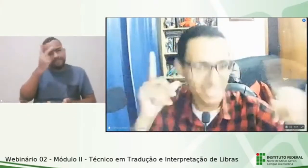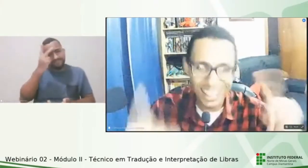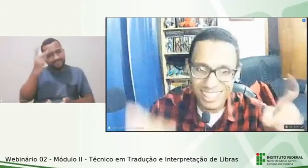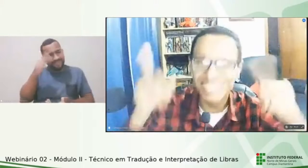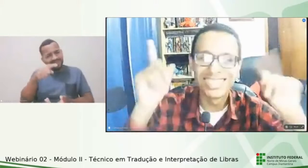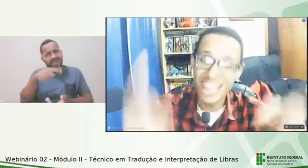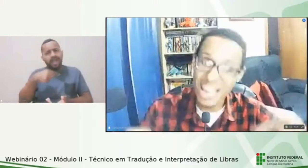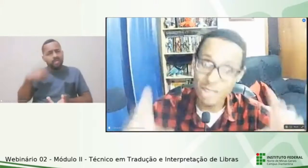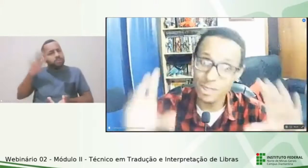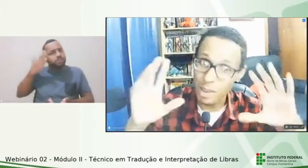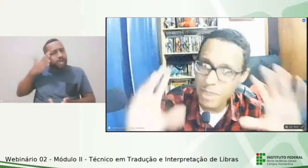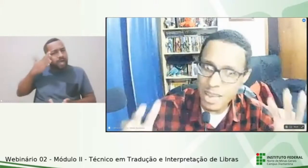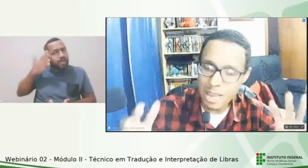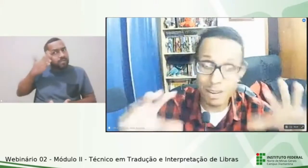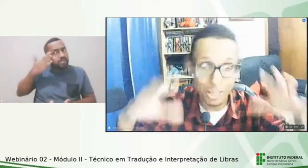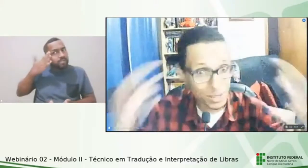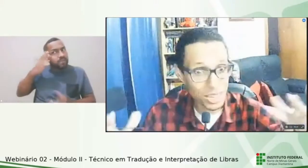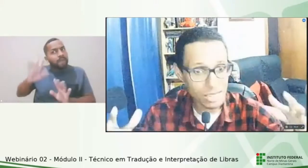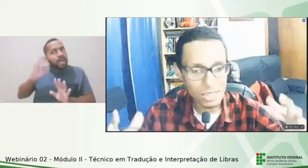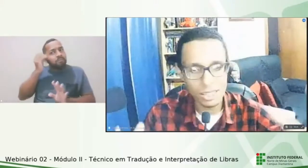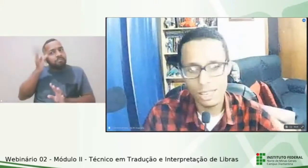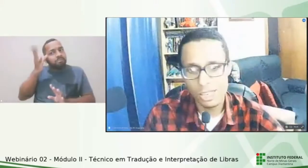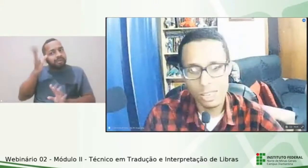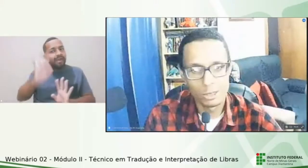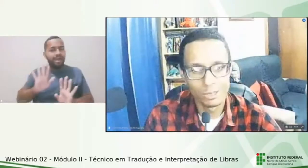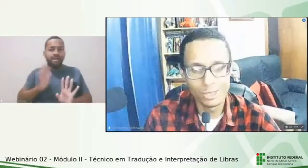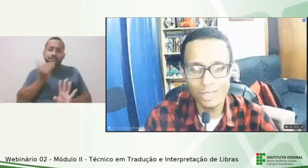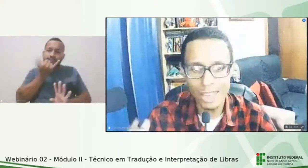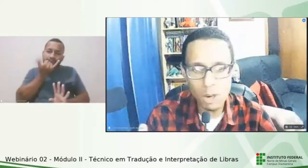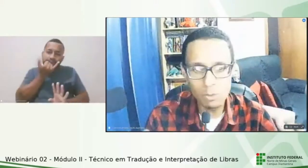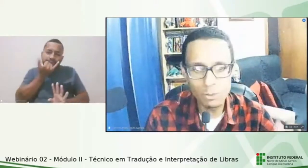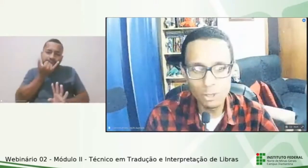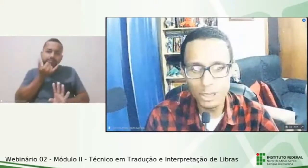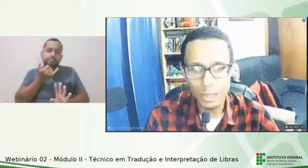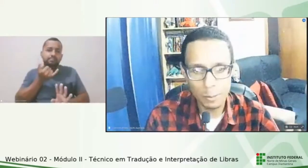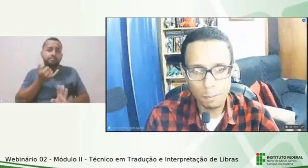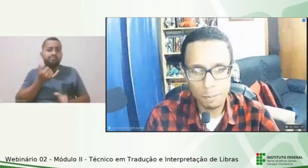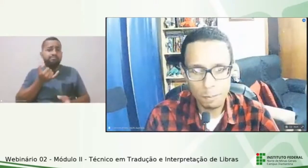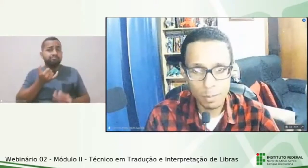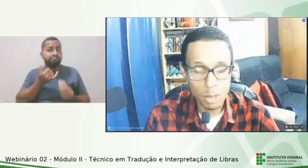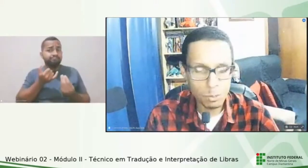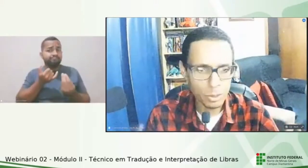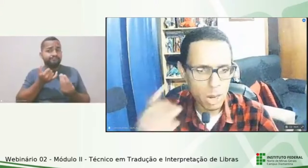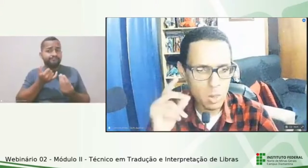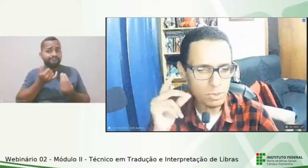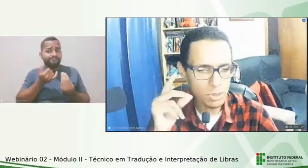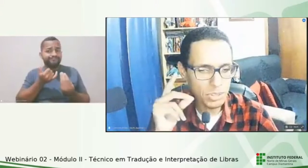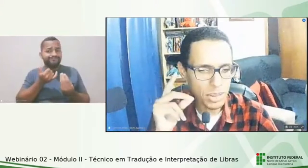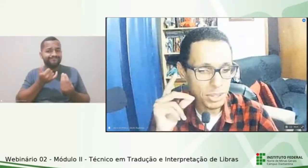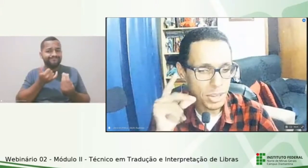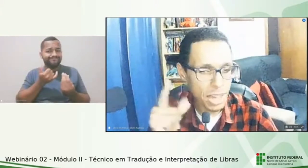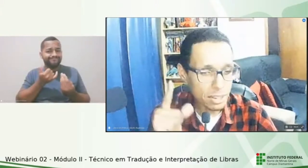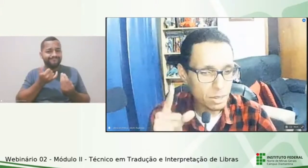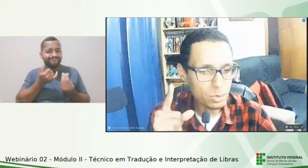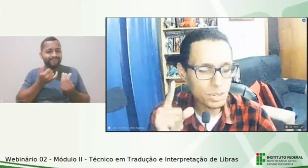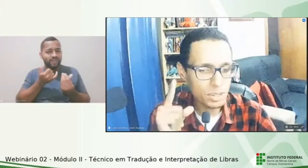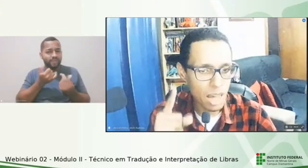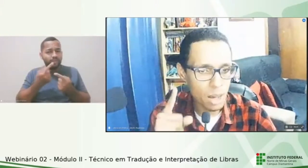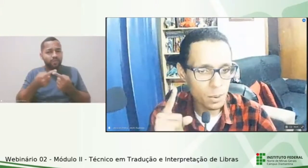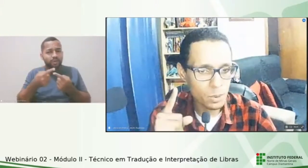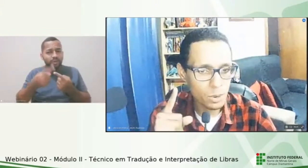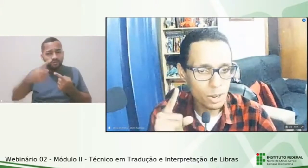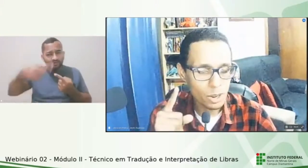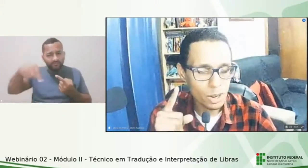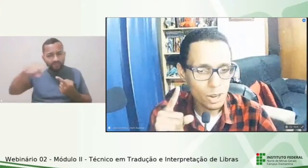tá? Eu sabia, mas eu esqueci. Não tem como fugir. Porque quando você esquece um